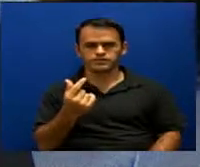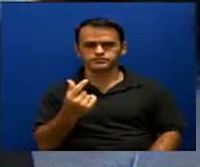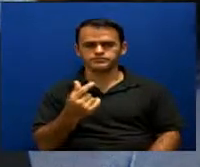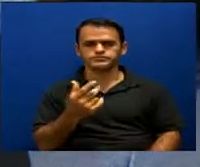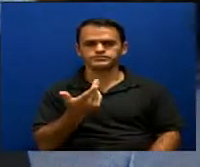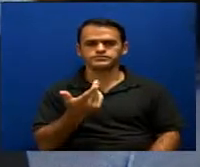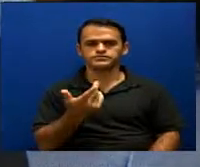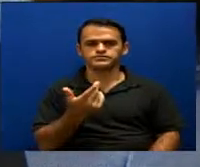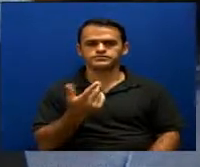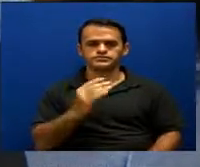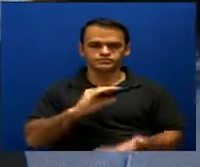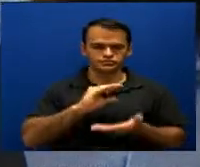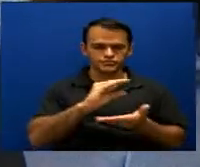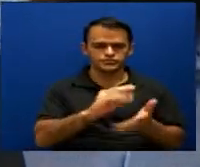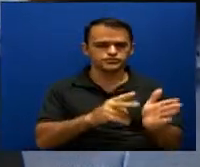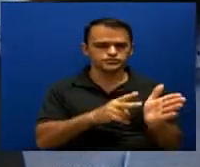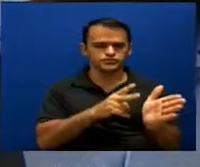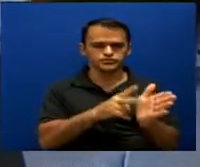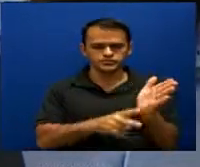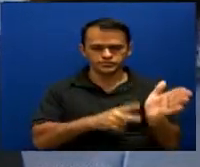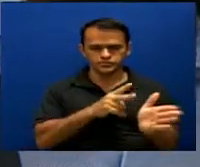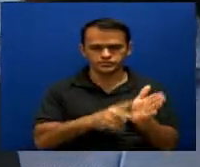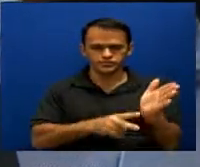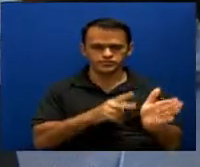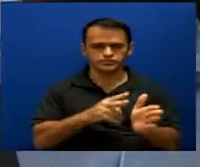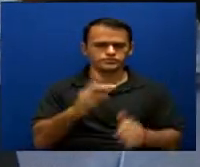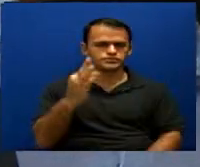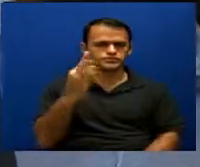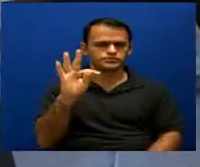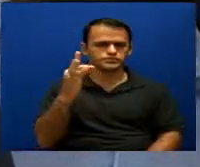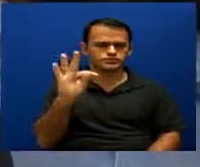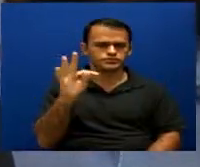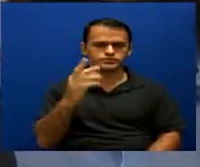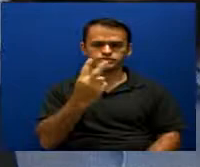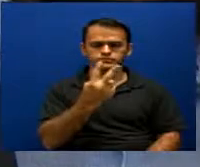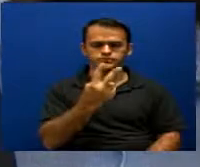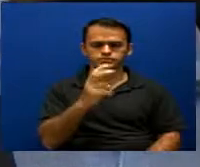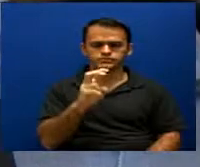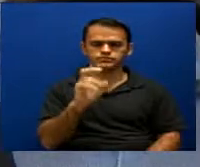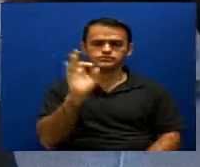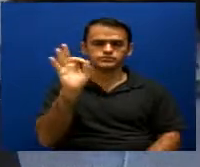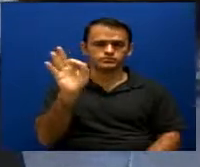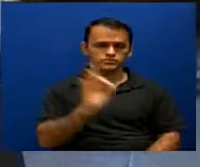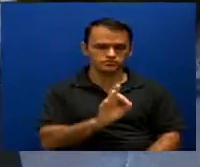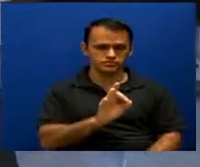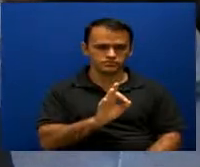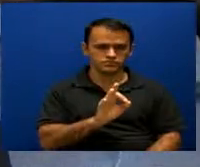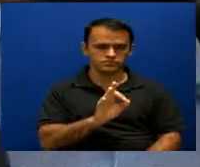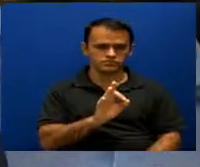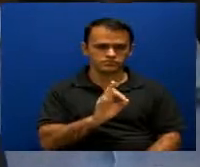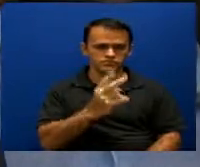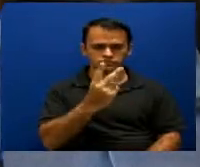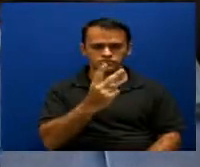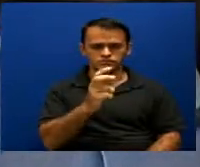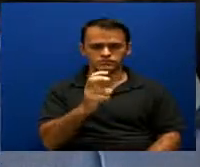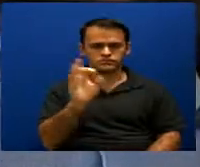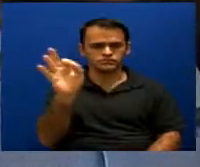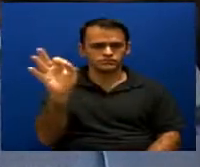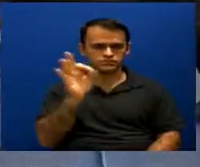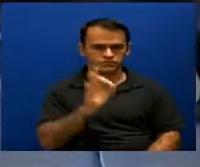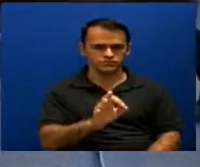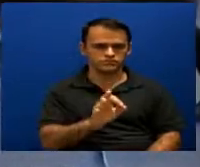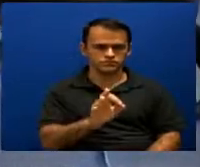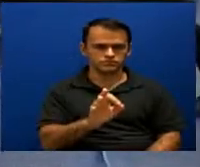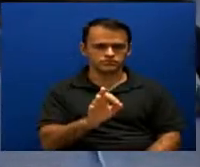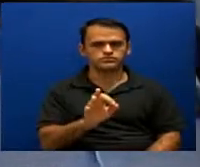trem turístico estava destinado, e falaram que iam fazer só 25% do projeto. O mesmo valor